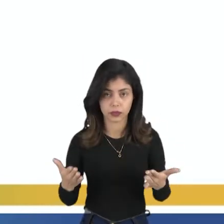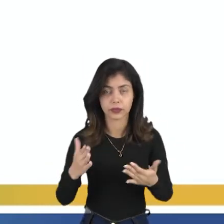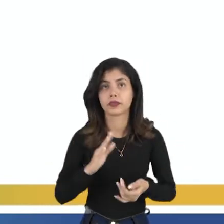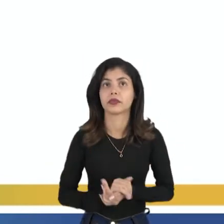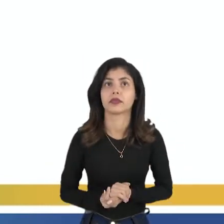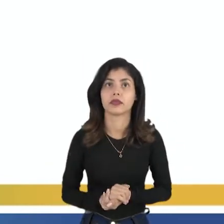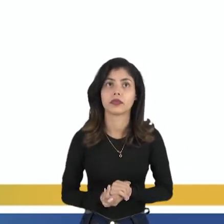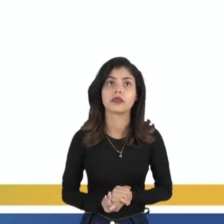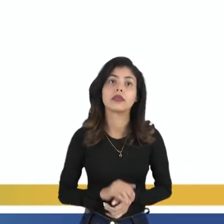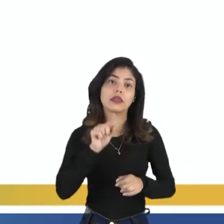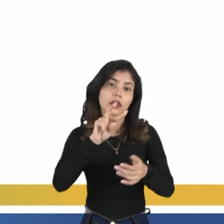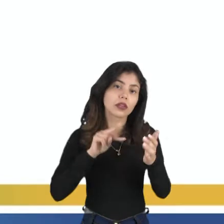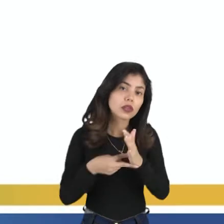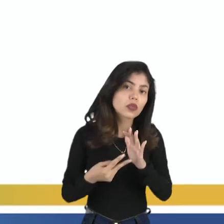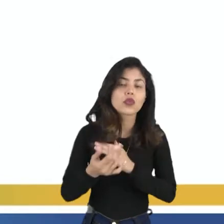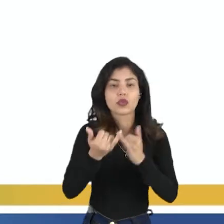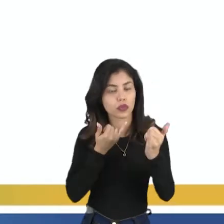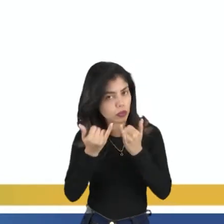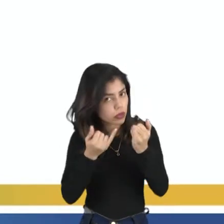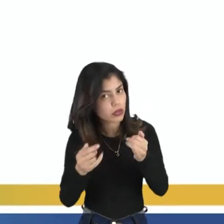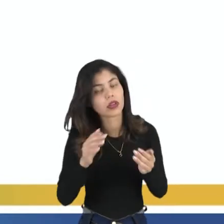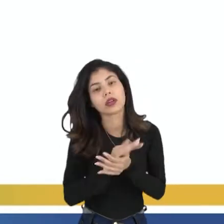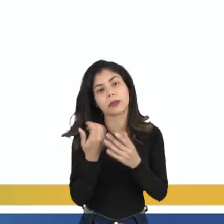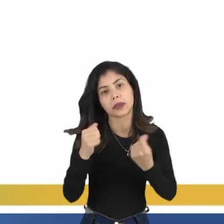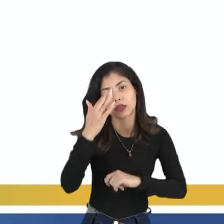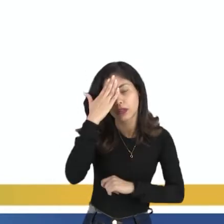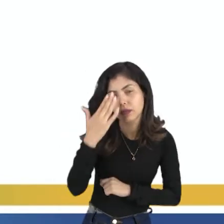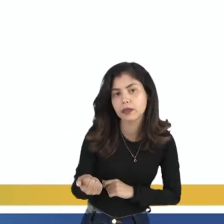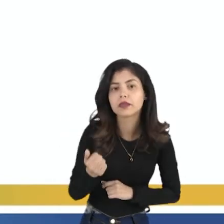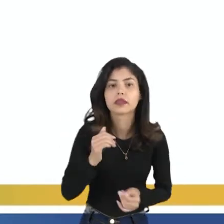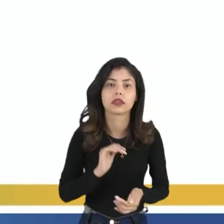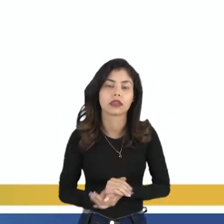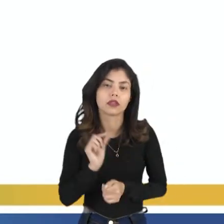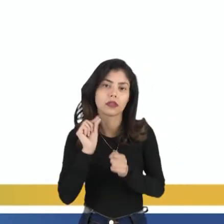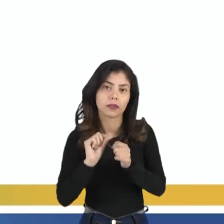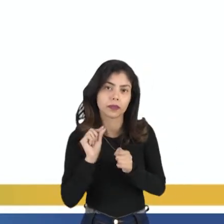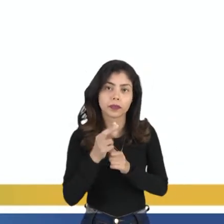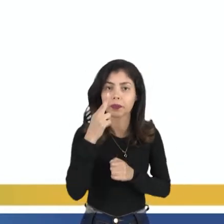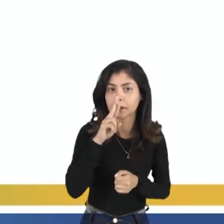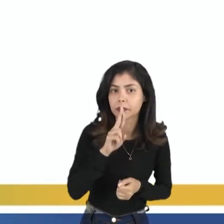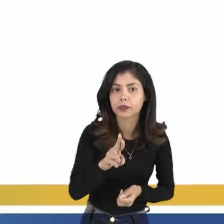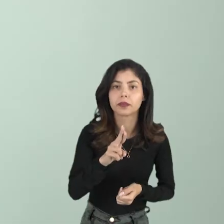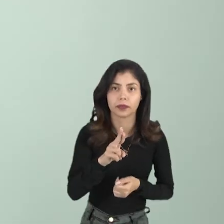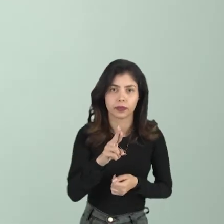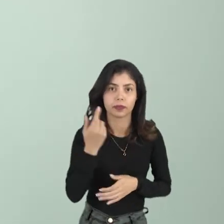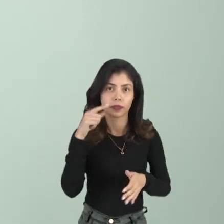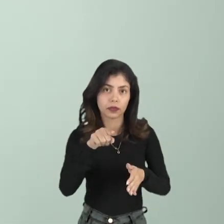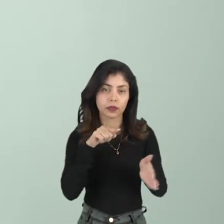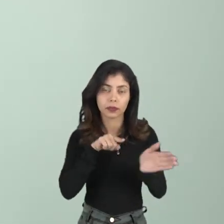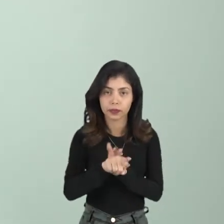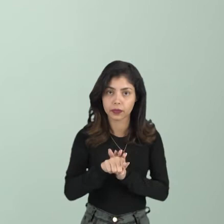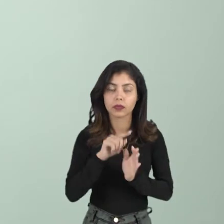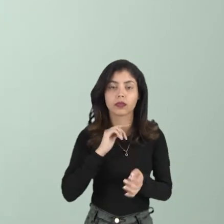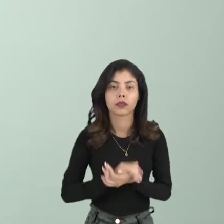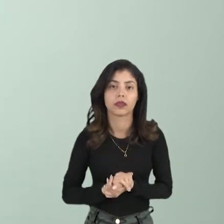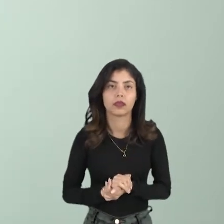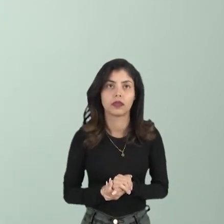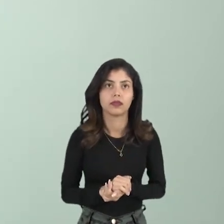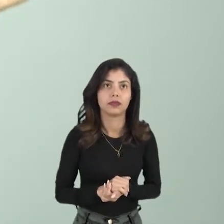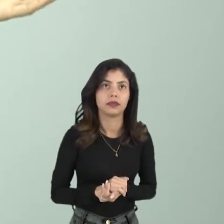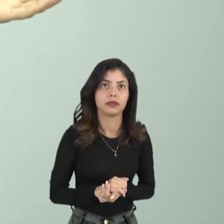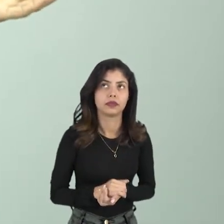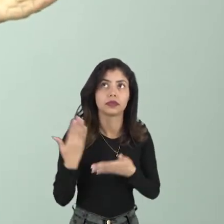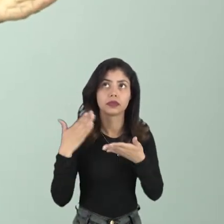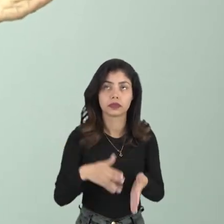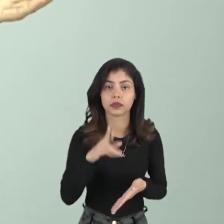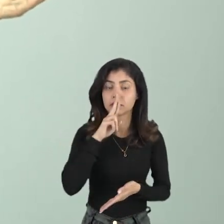texto, isso quer dizer que as informações que nós precisamos para realizar esta questão, ou